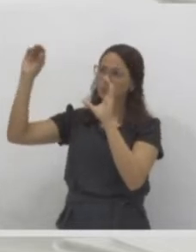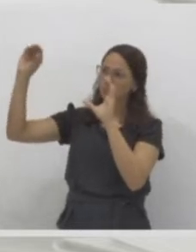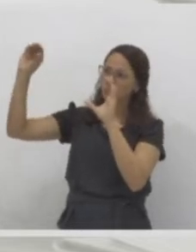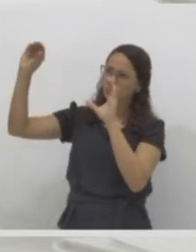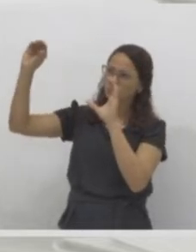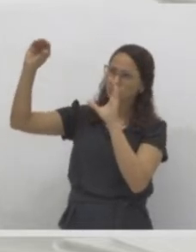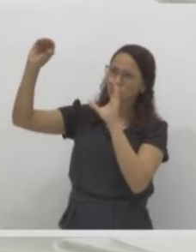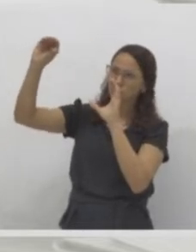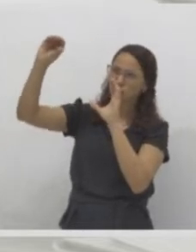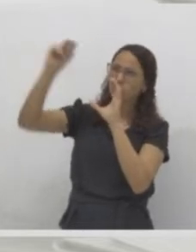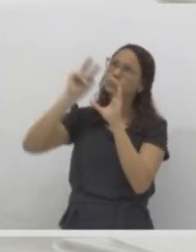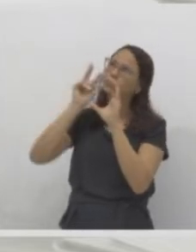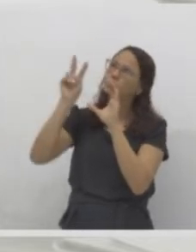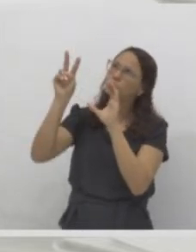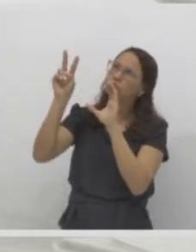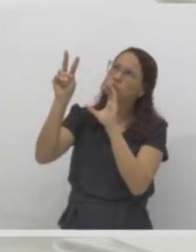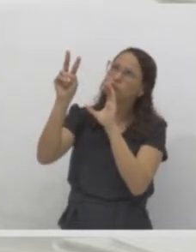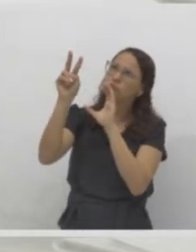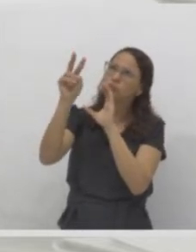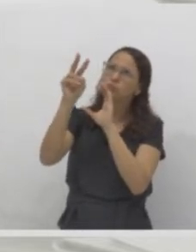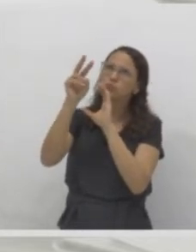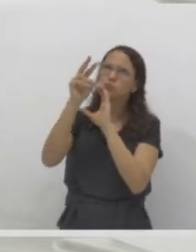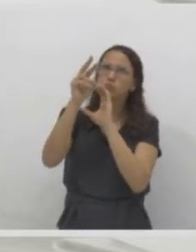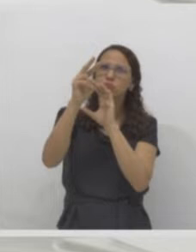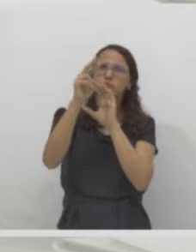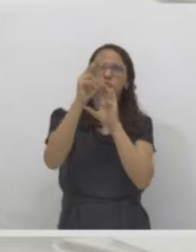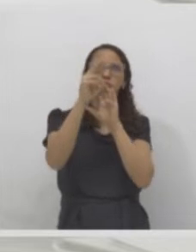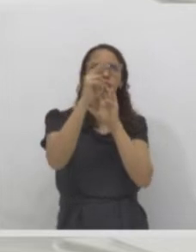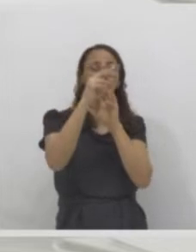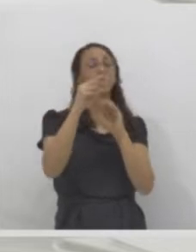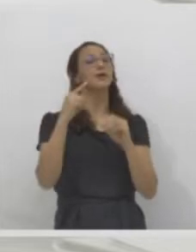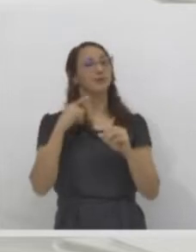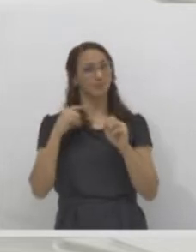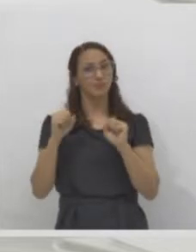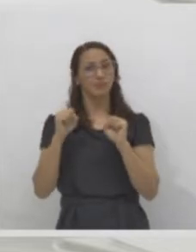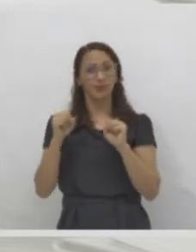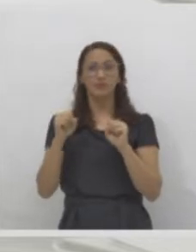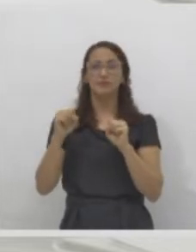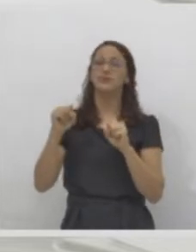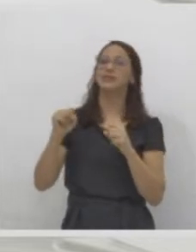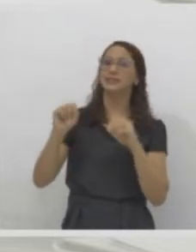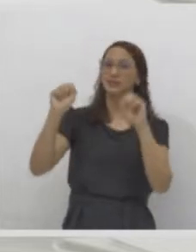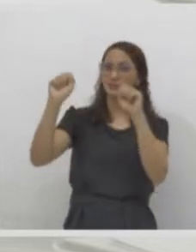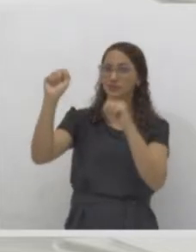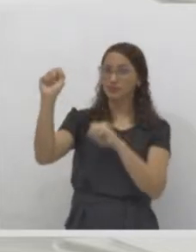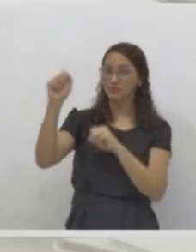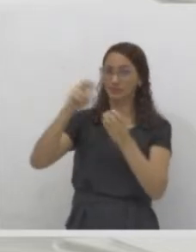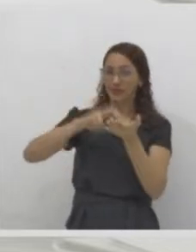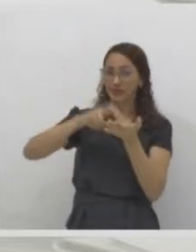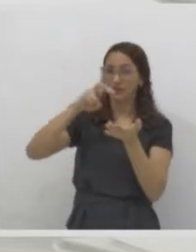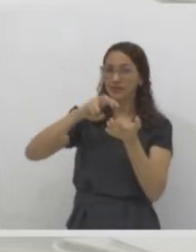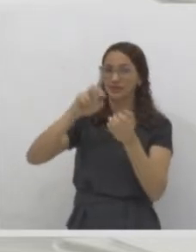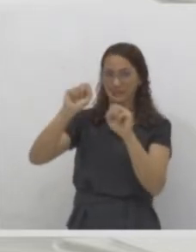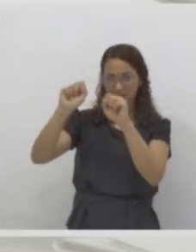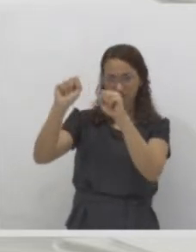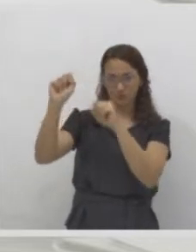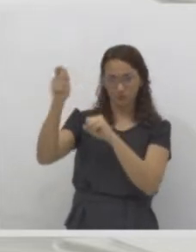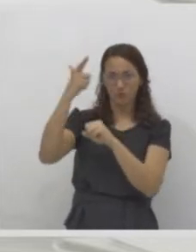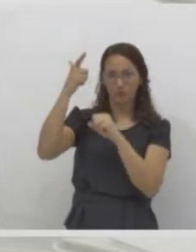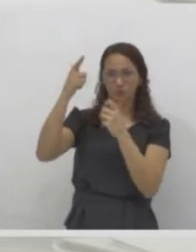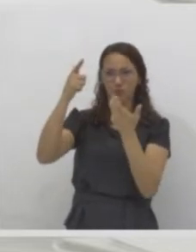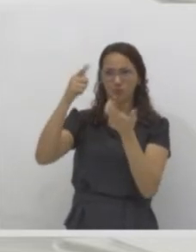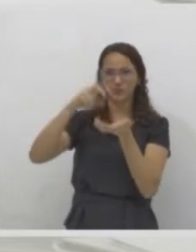é vista da superfície de nosso planeta, tanto de dia quanto de noite. Então, a Lua orbita qual